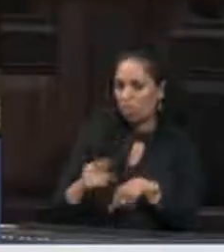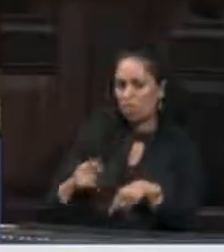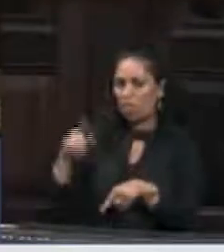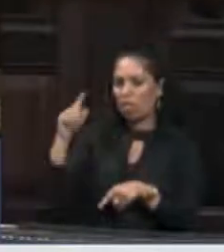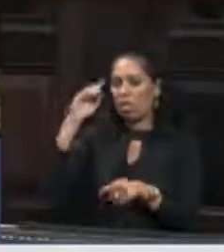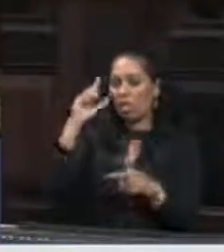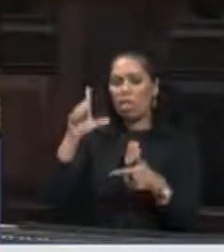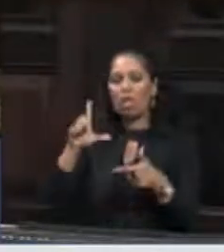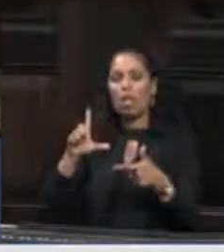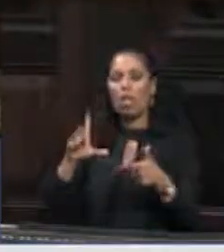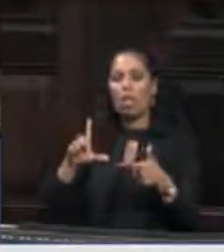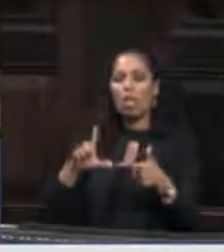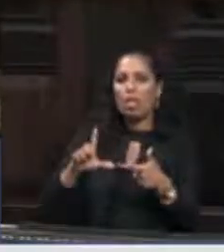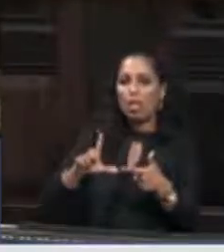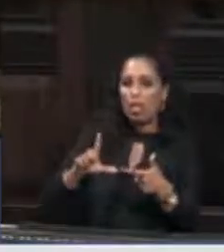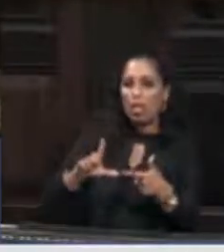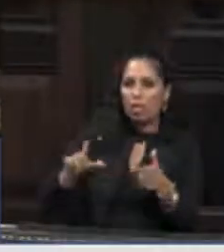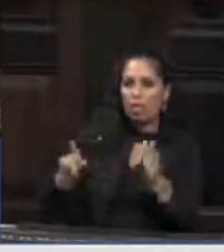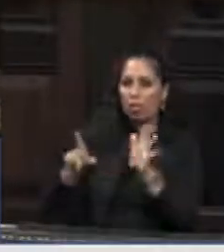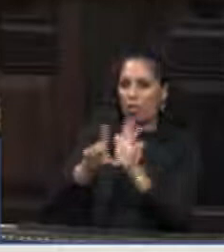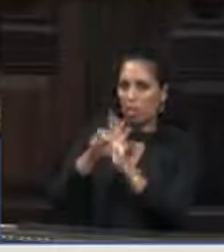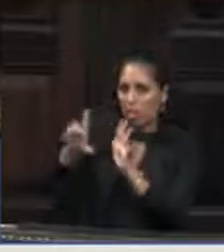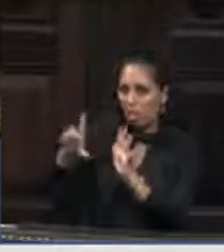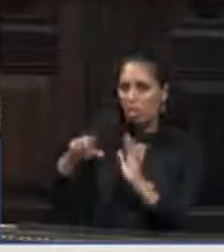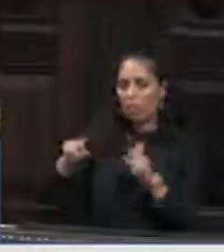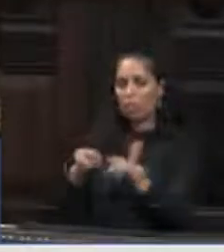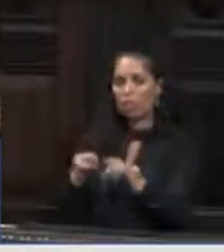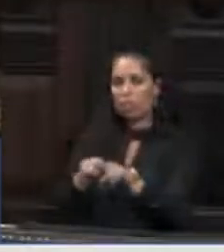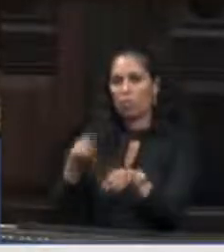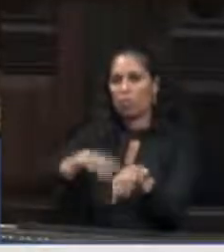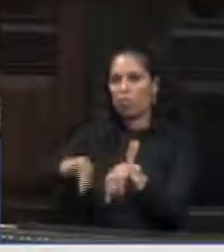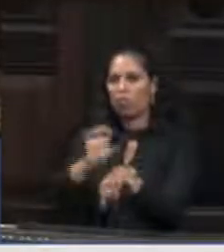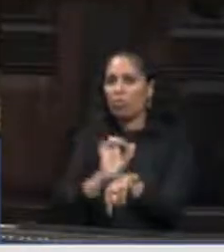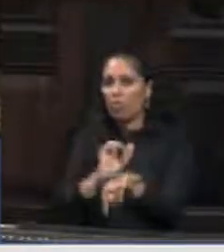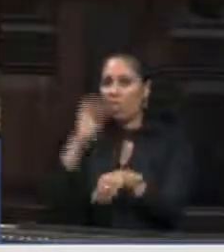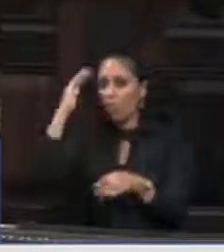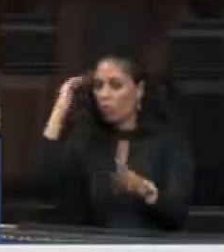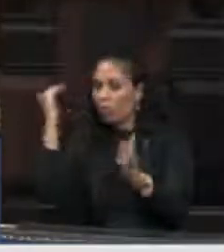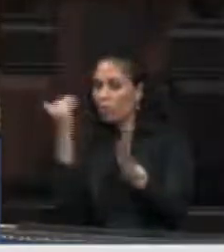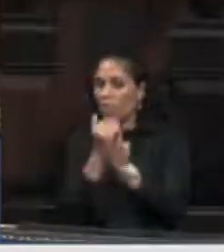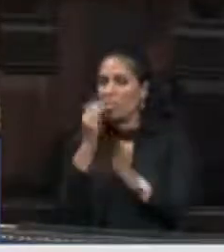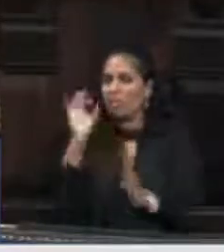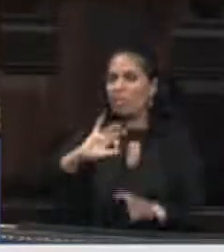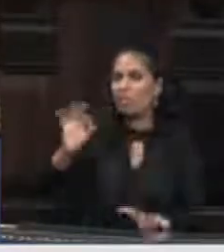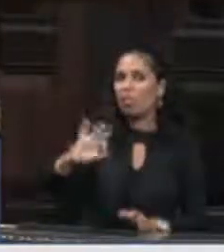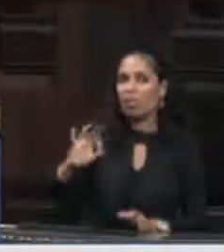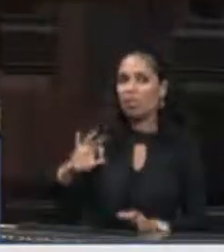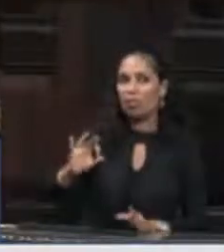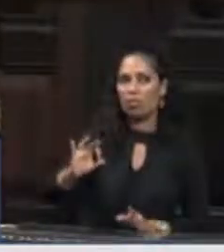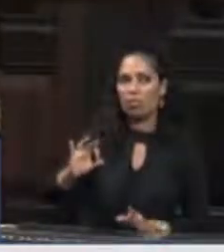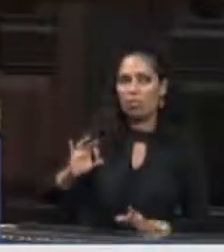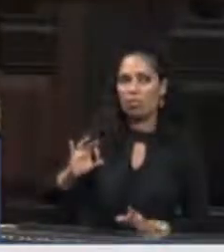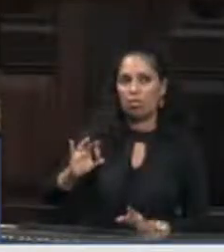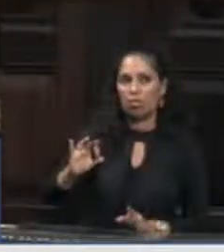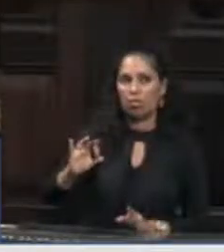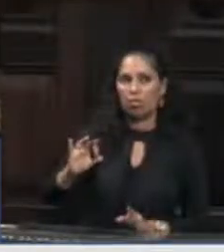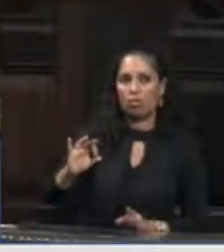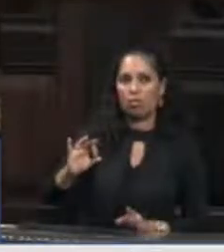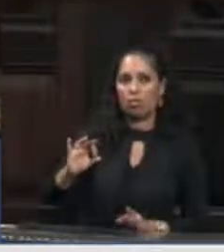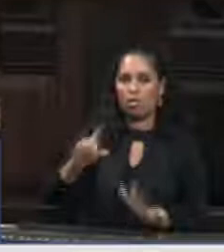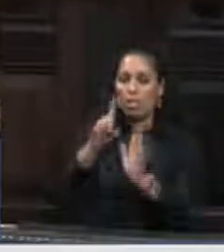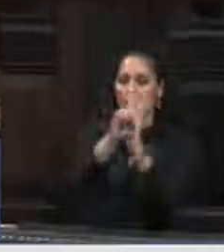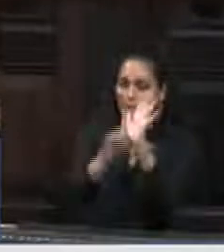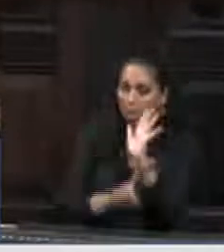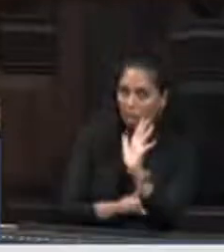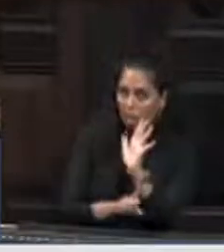legislação estadual em vigor em sucessivas decisões que aqui, inclusive, foram desmontadas algumas vezes por